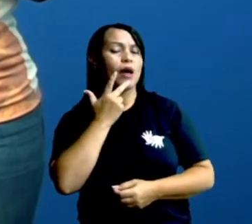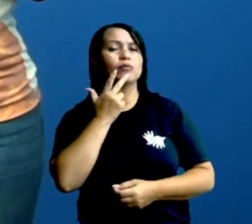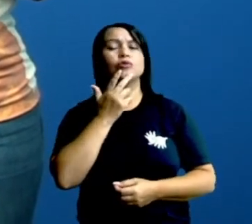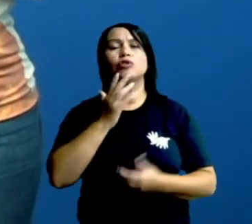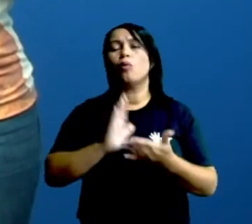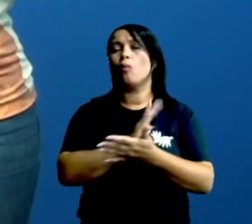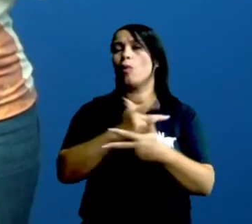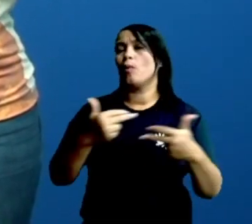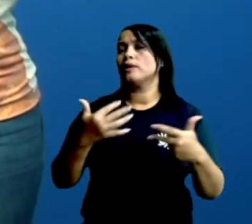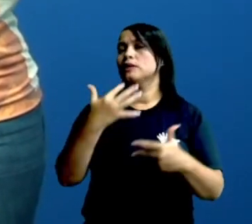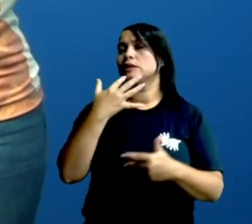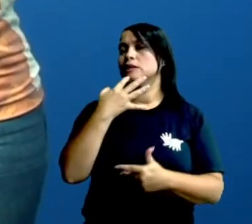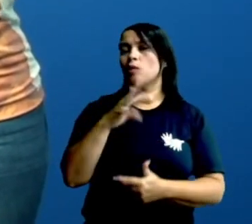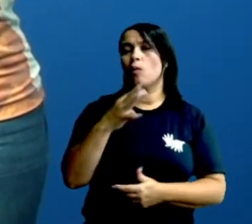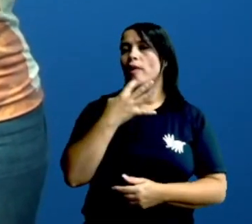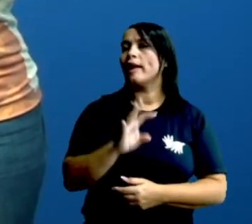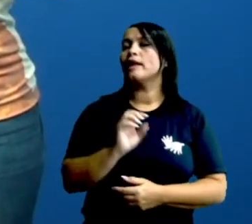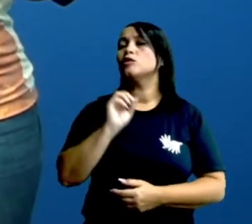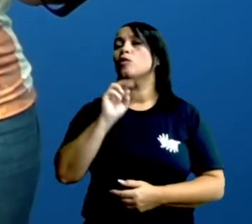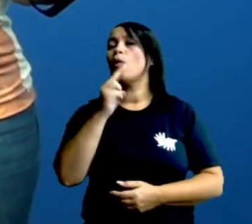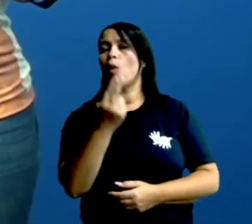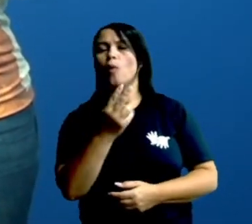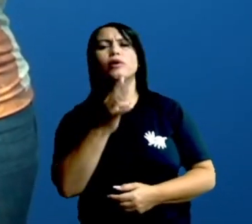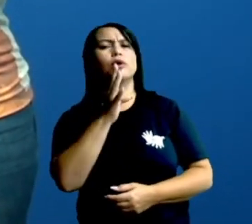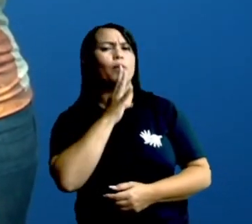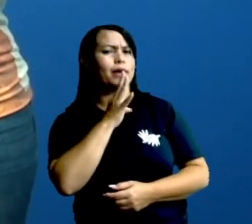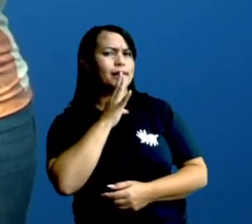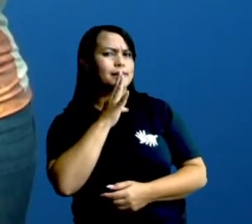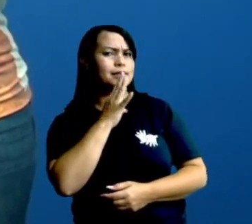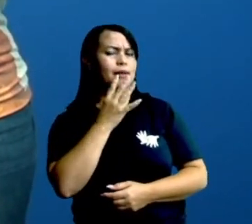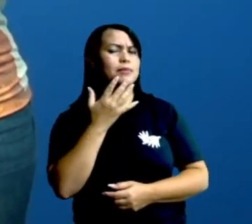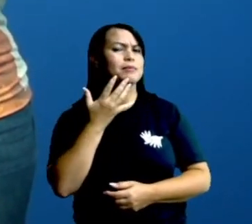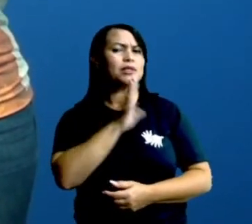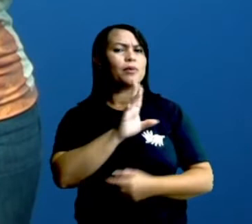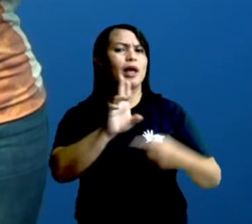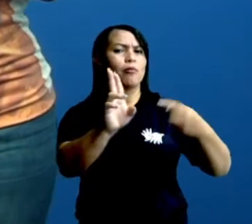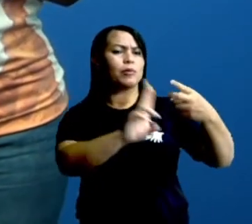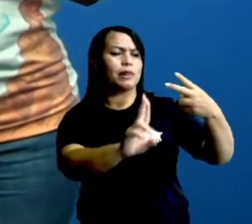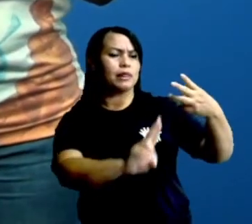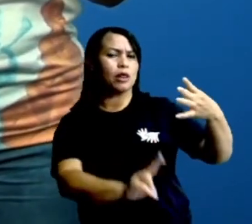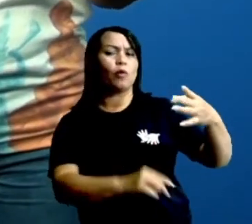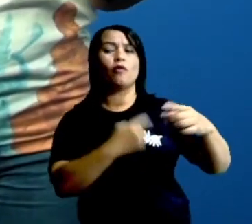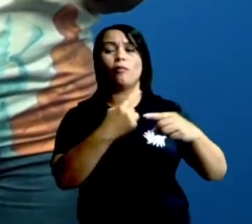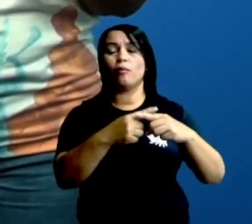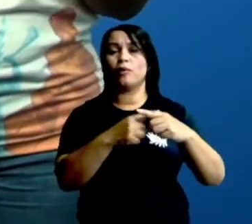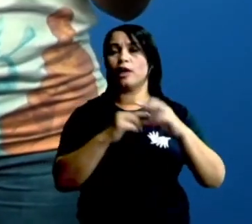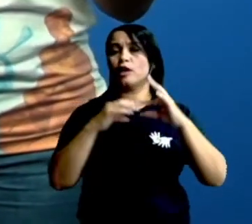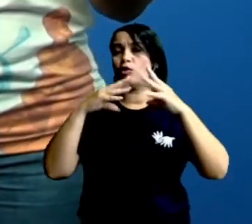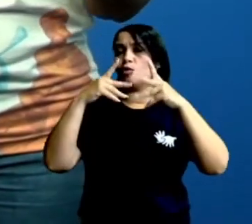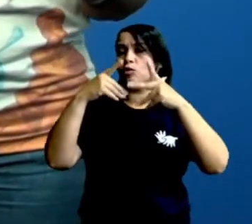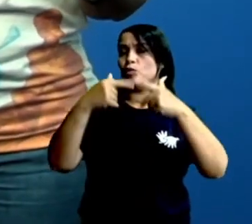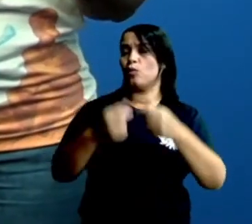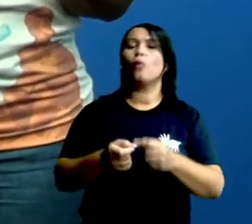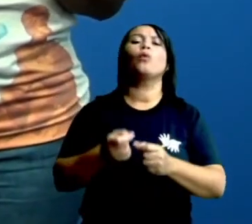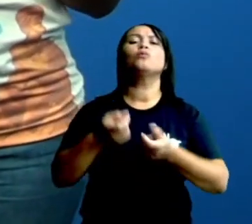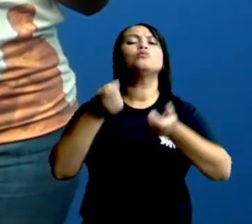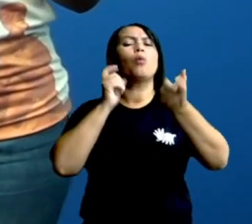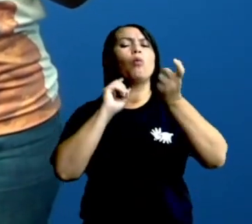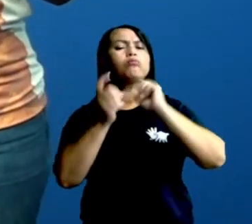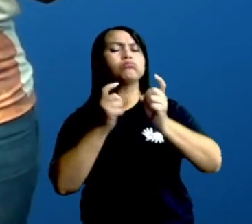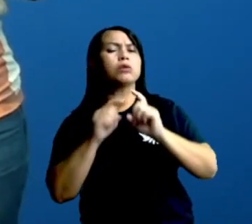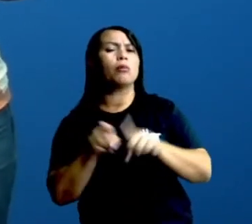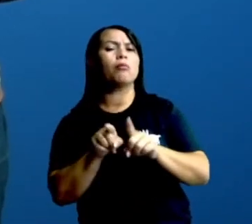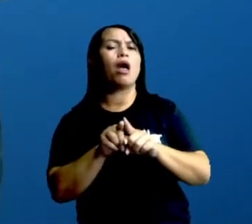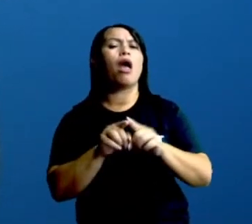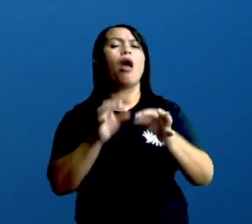não conhece ou que a gente conhece e não quer nomear, né? Porque todo um discurso, toda a nossa fala, ela tem